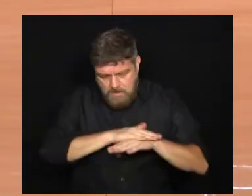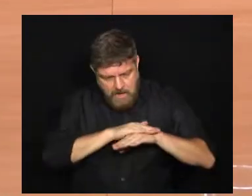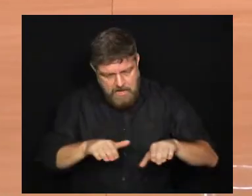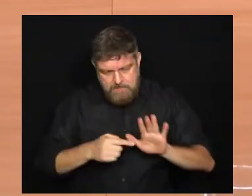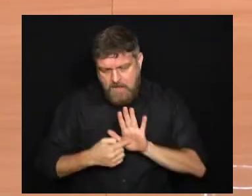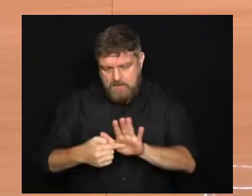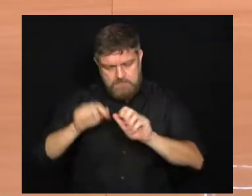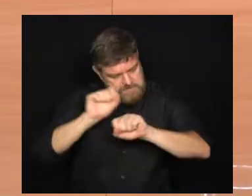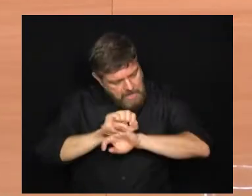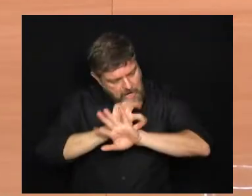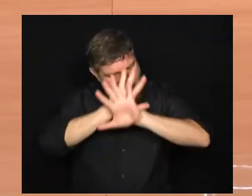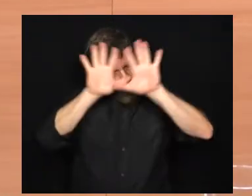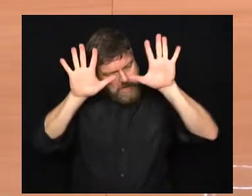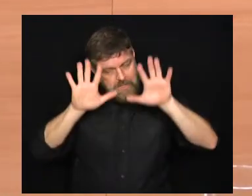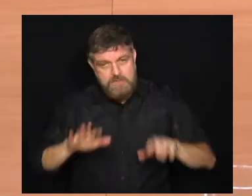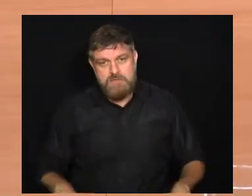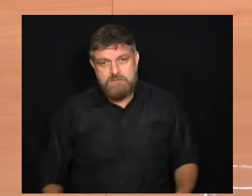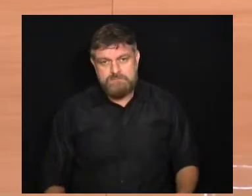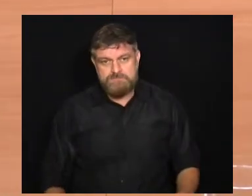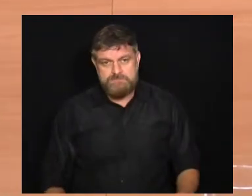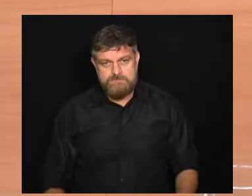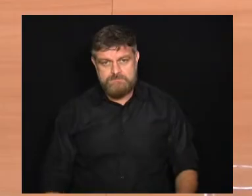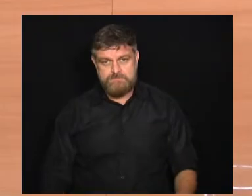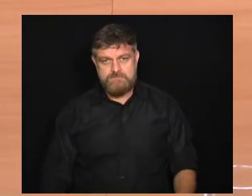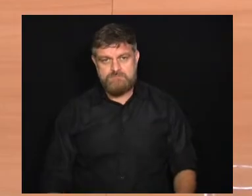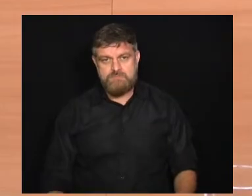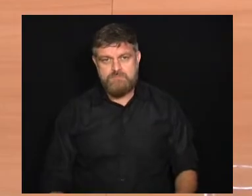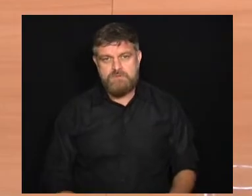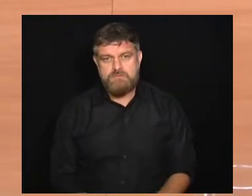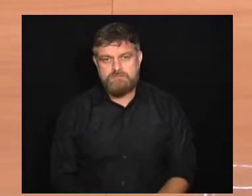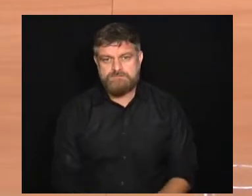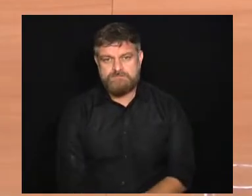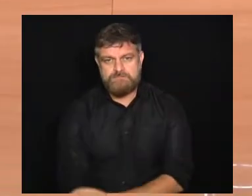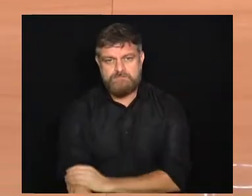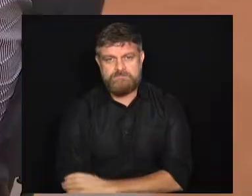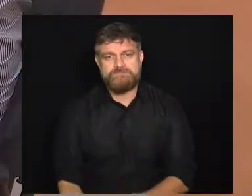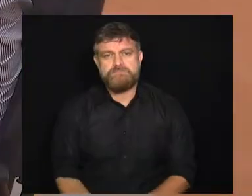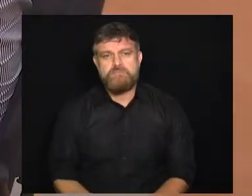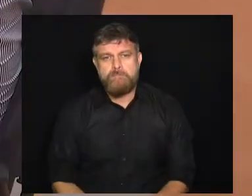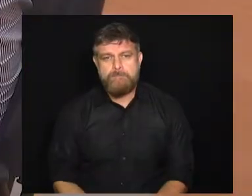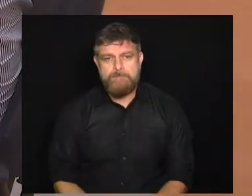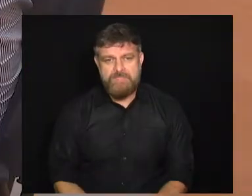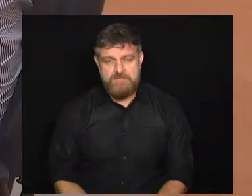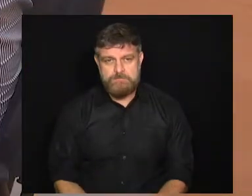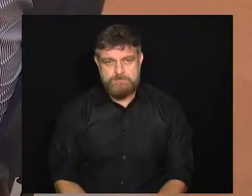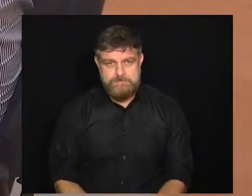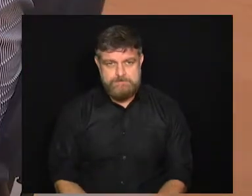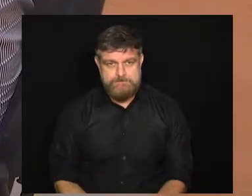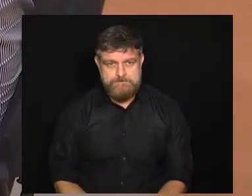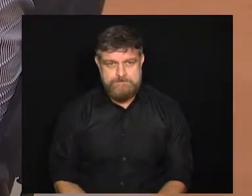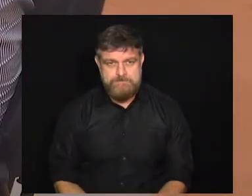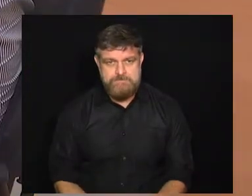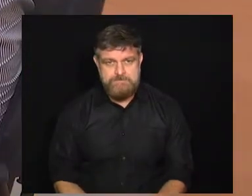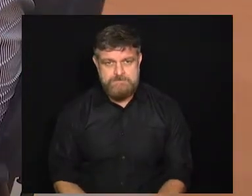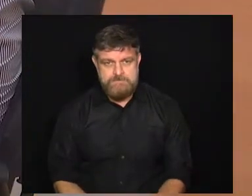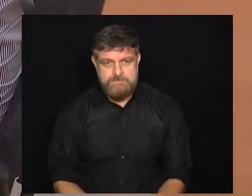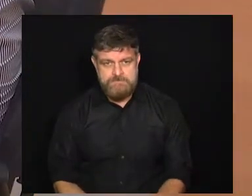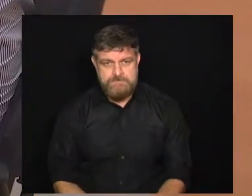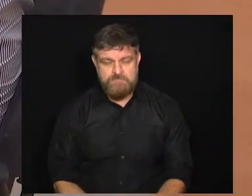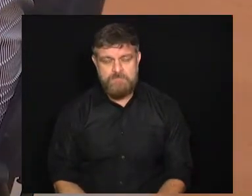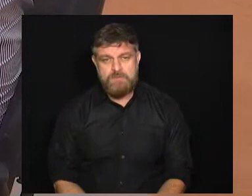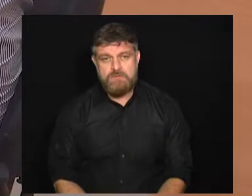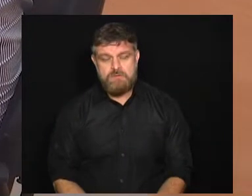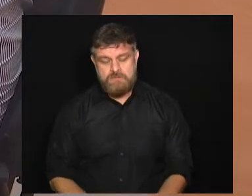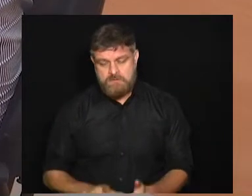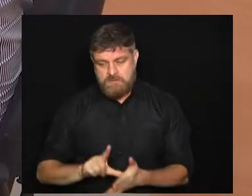transparência que todos nós temos o direito de obter. Tá certo. Então, doutor Marcos, posto isso, eu